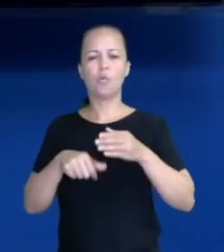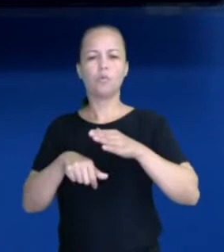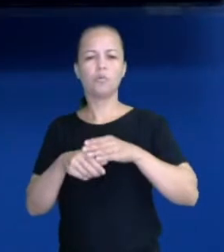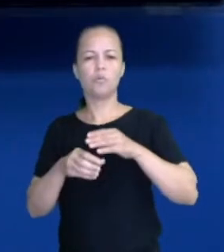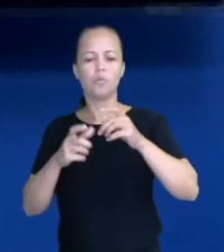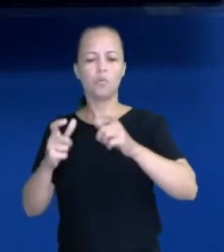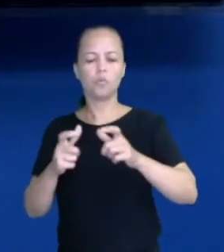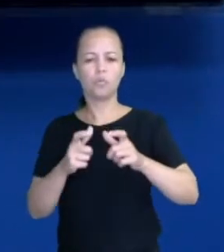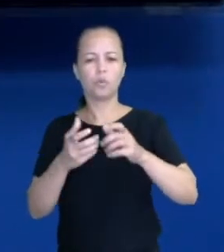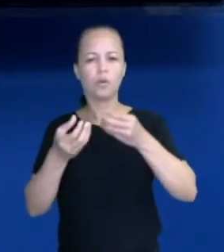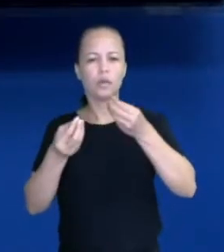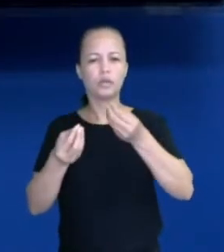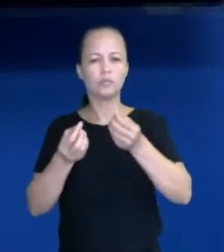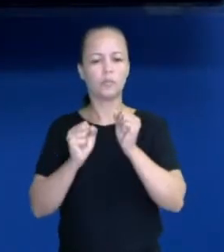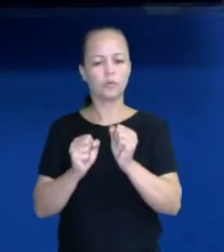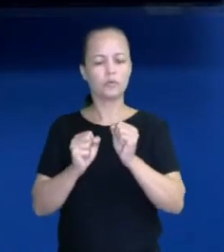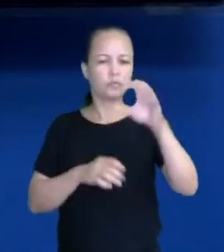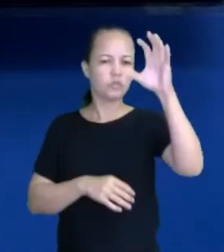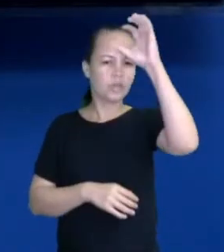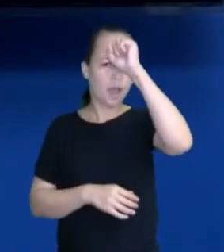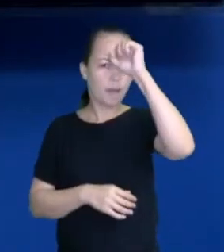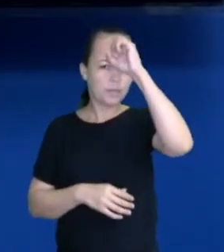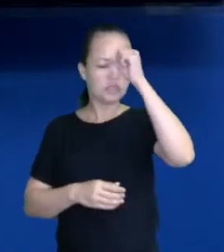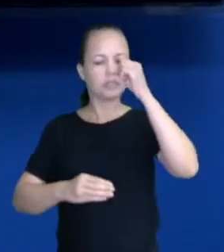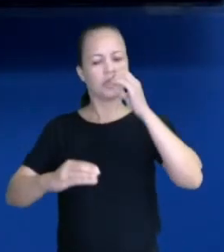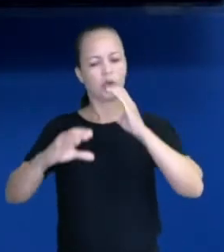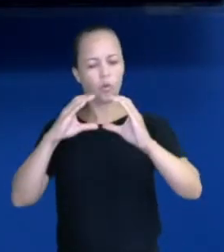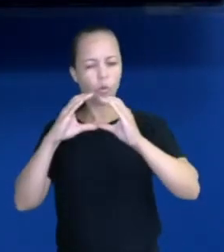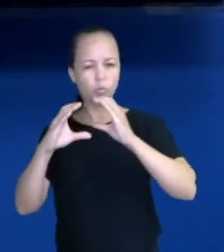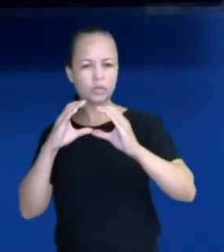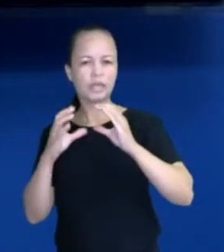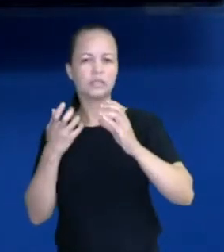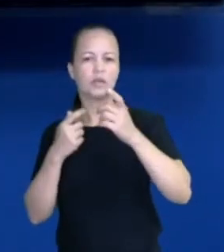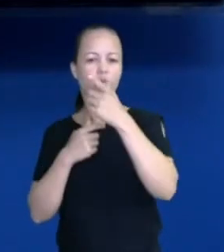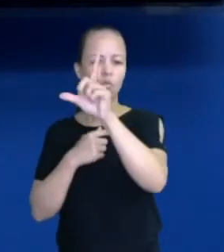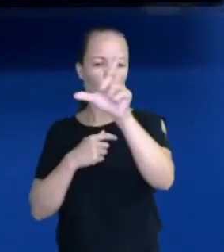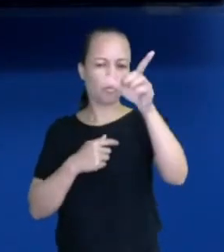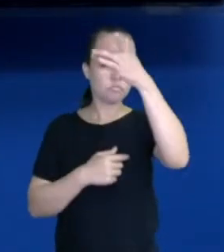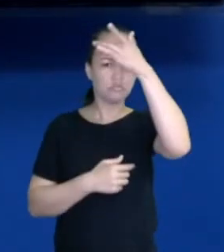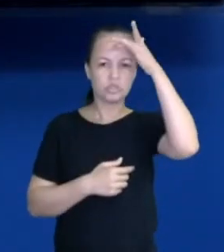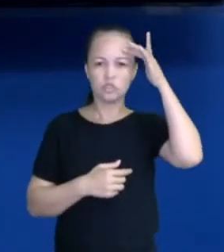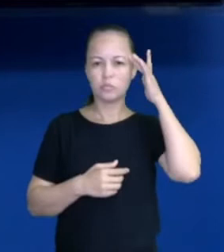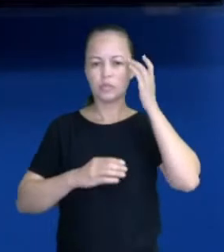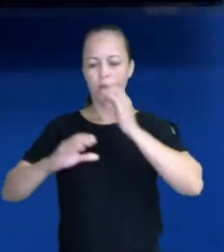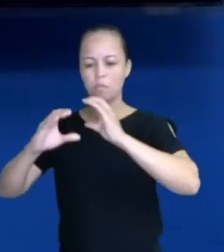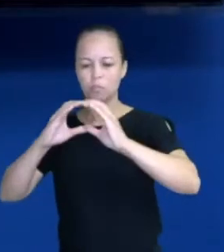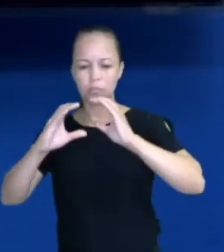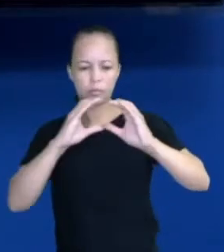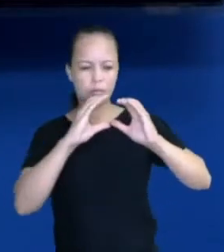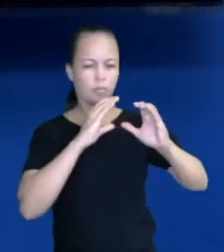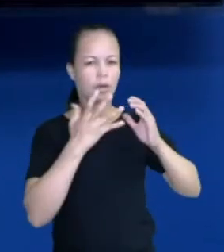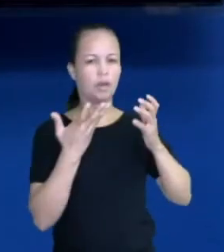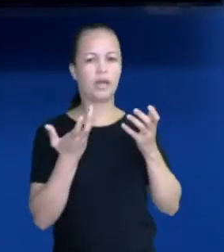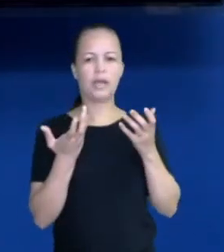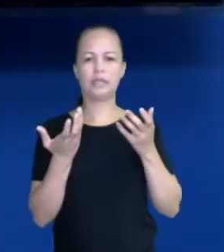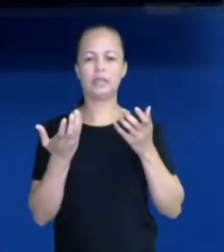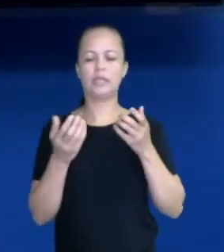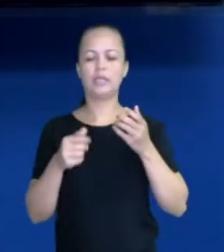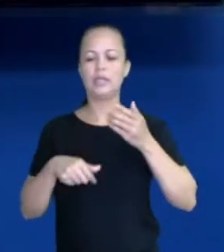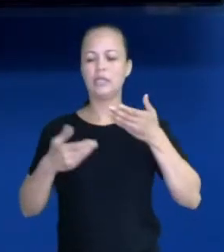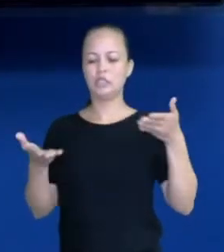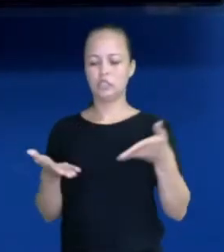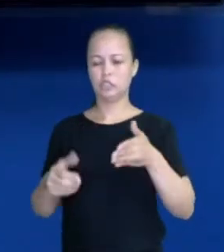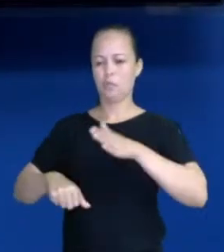para que nós aprendamos, para que nos comunicamos com outras pessoas que não, neste momento principalmente, não podem estar